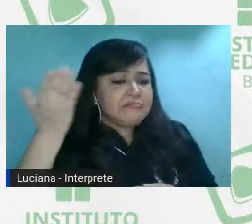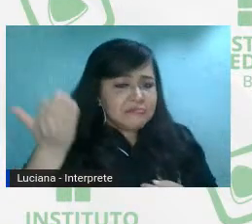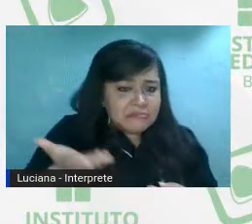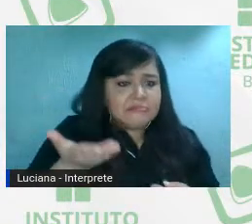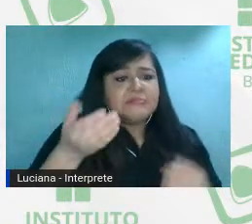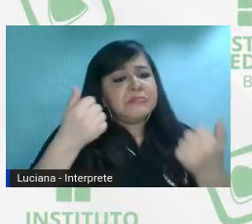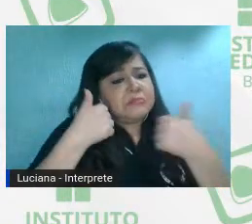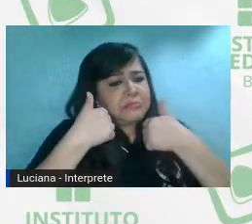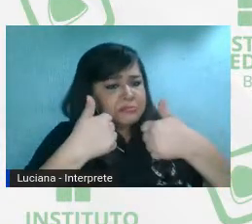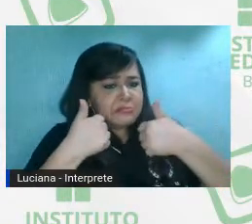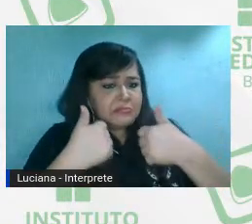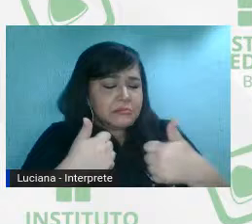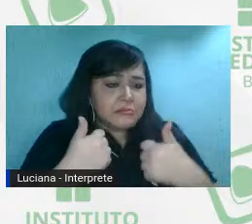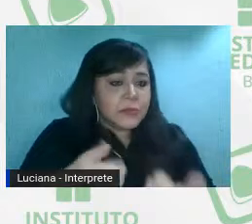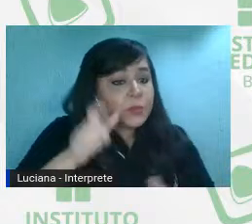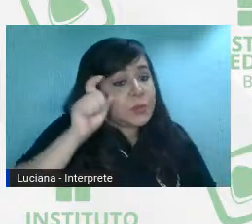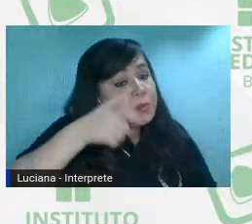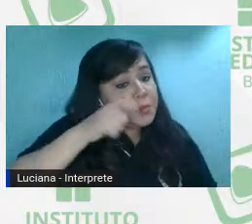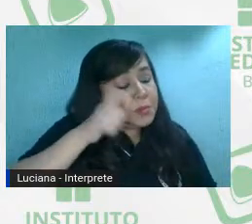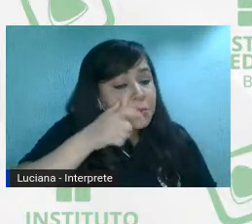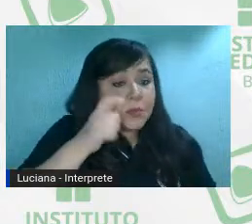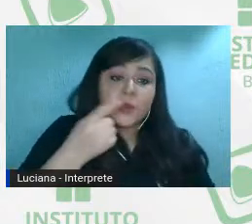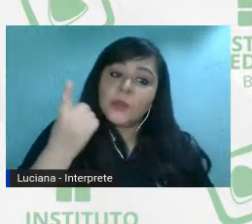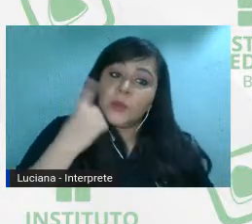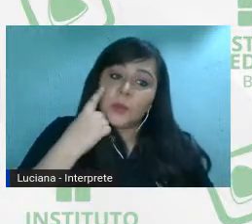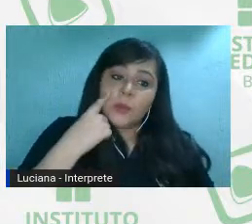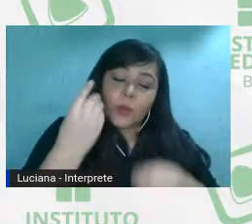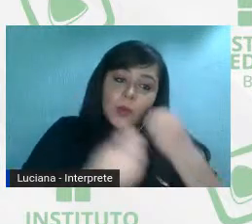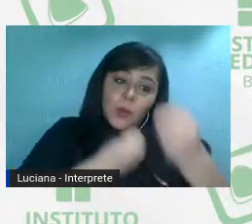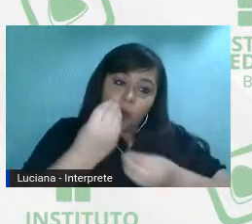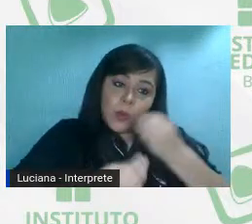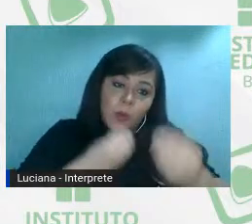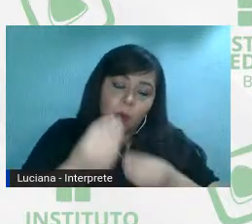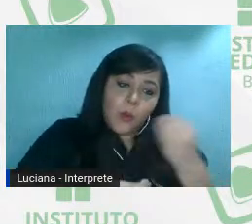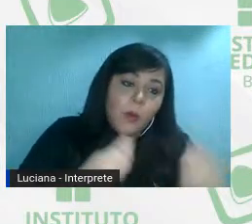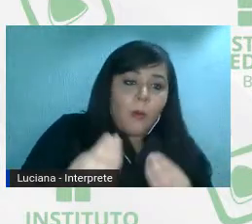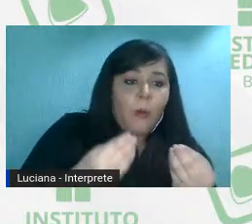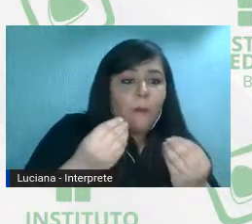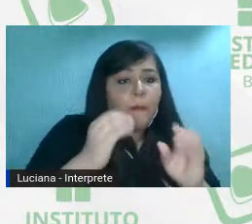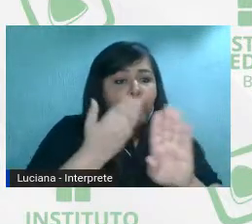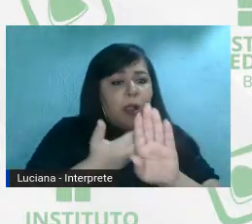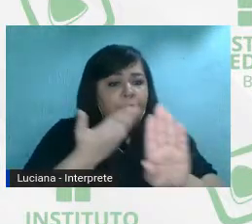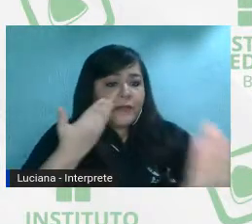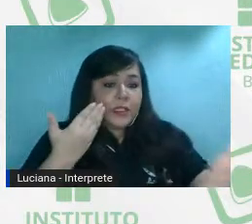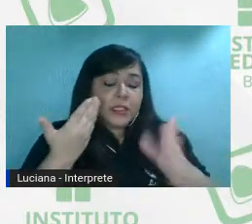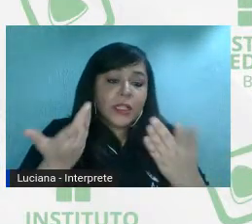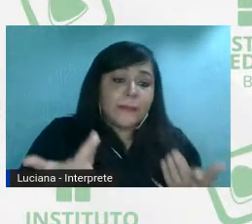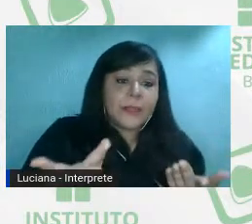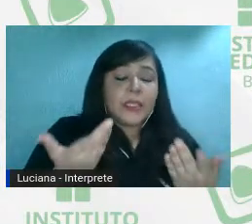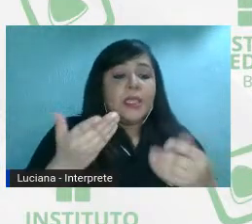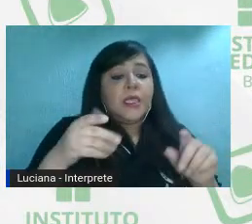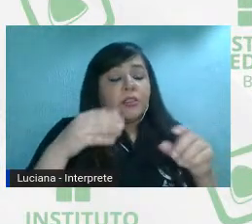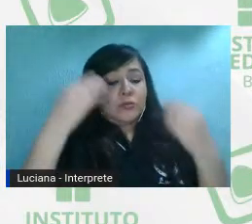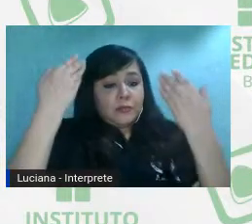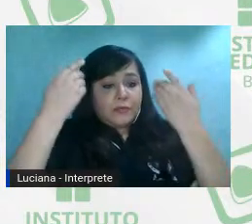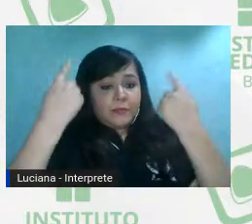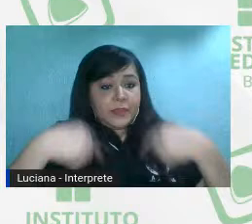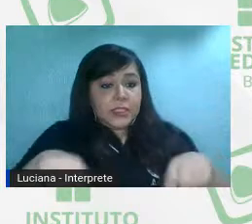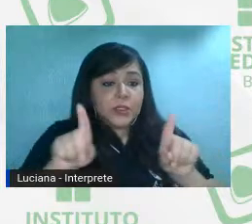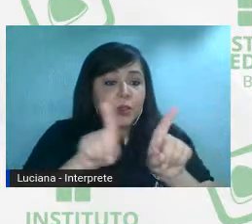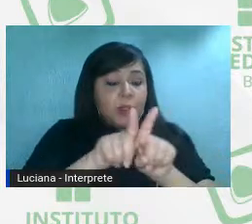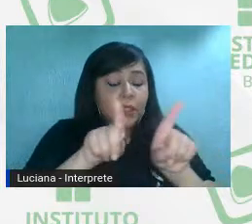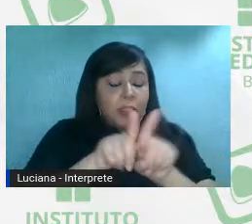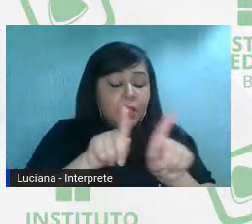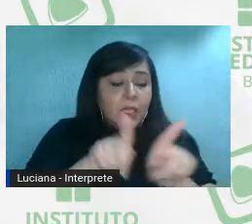abordada a diferença entre distanciamento físico e social. Além disso, foi discutido os conceitos mais abrangentes